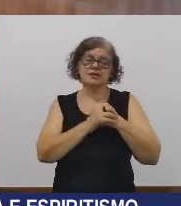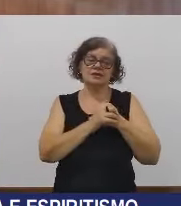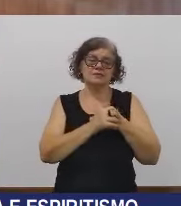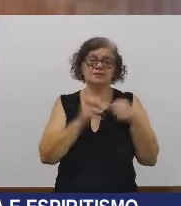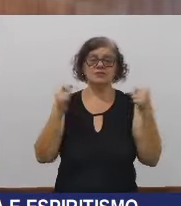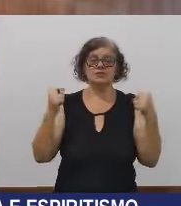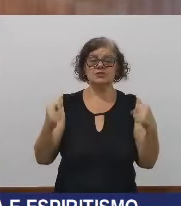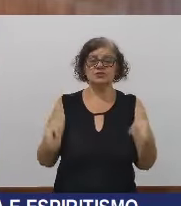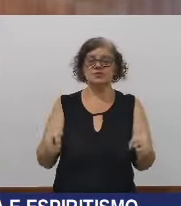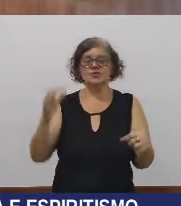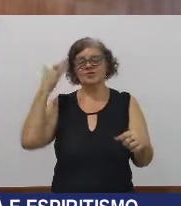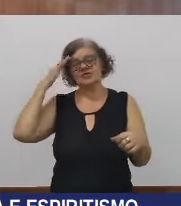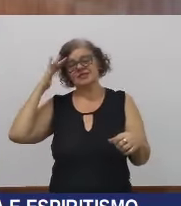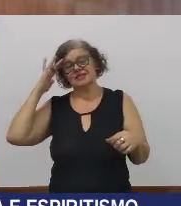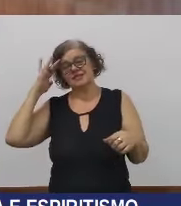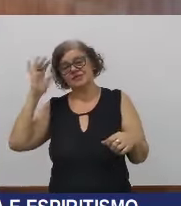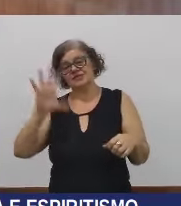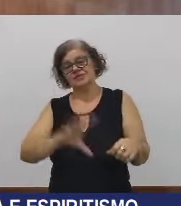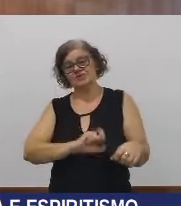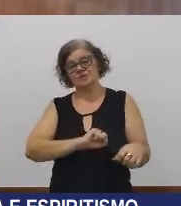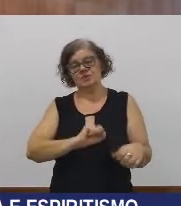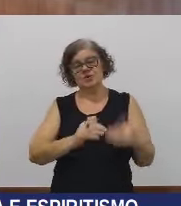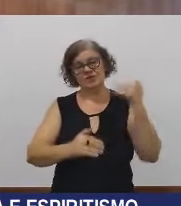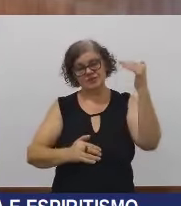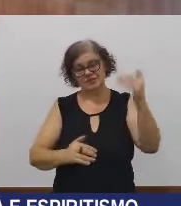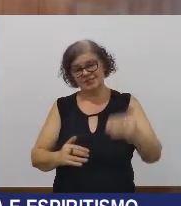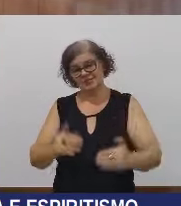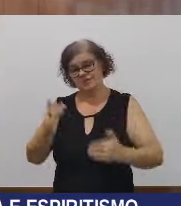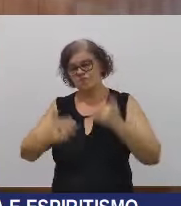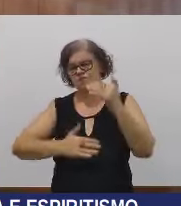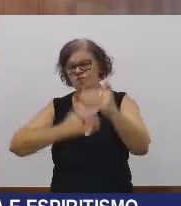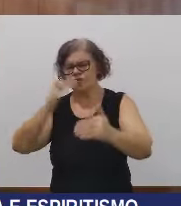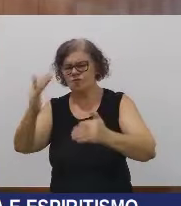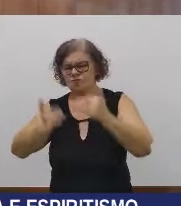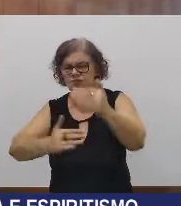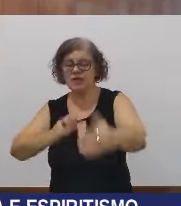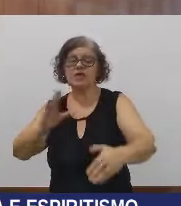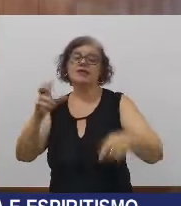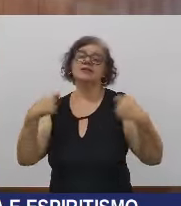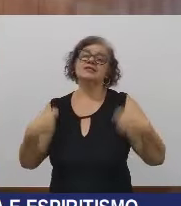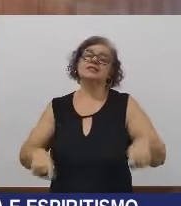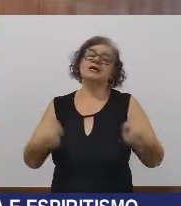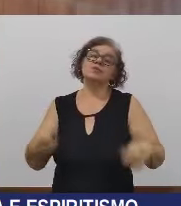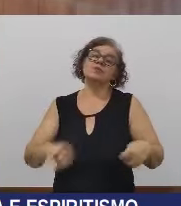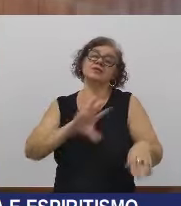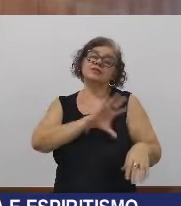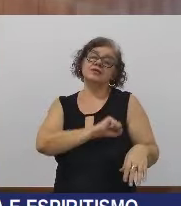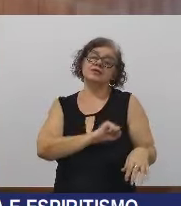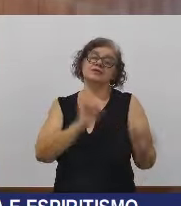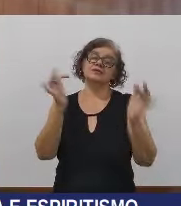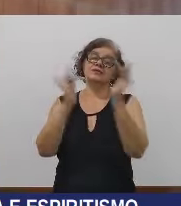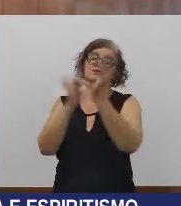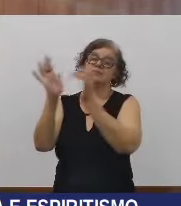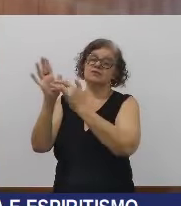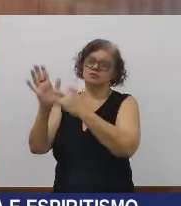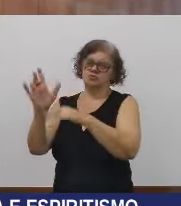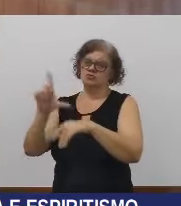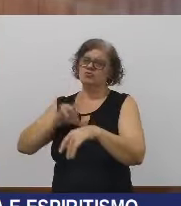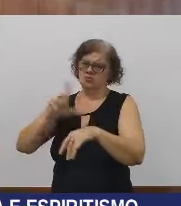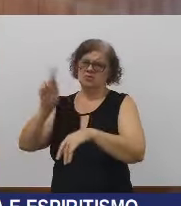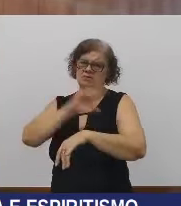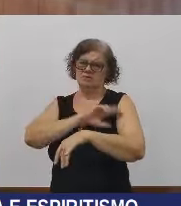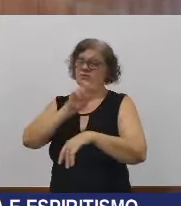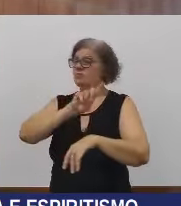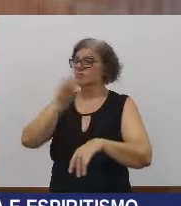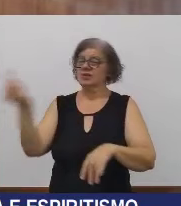Mas nós podemos entender de amor, desenvolver a capacidade de amar. Essa é a verdadeira religião. Jesus não tinha uma religião.